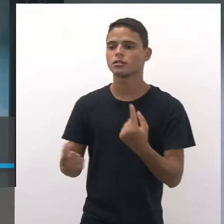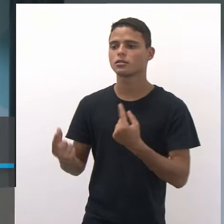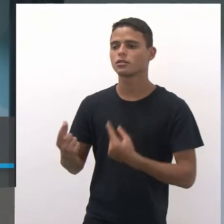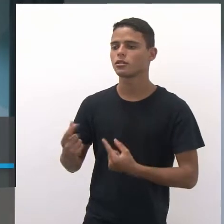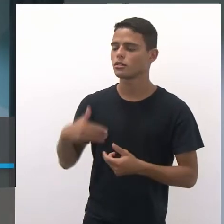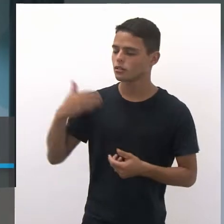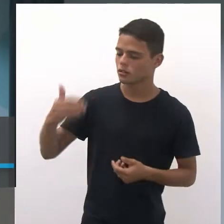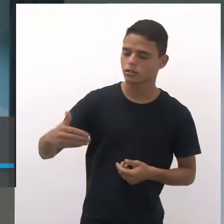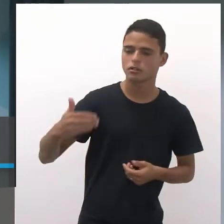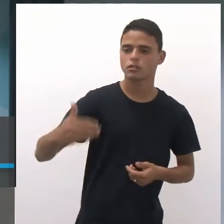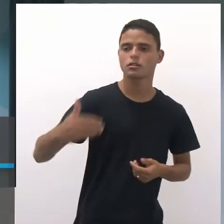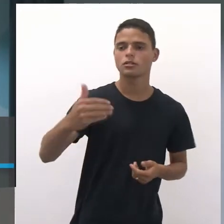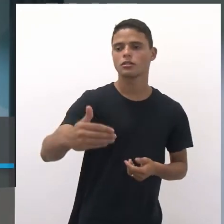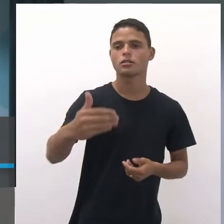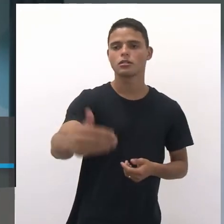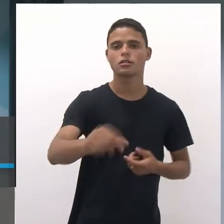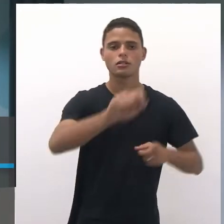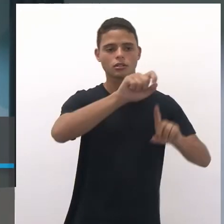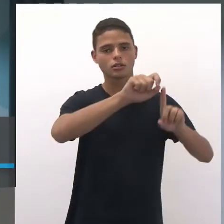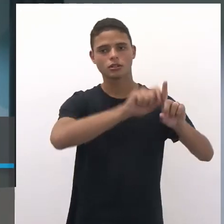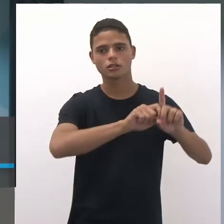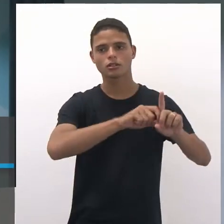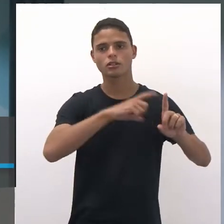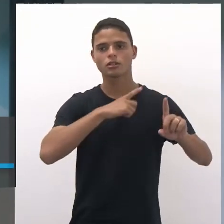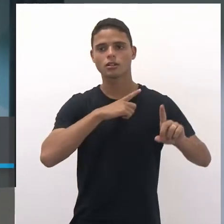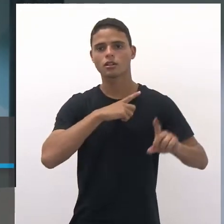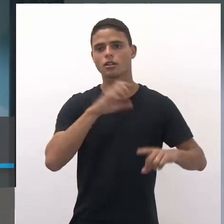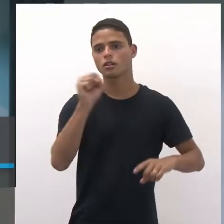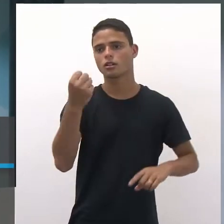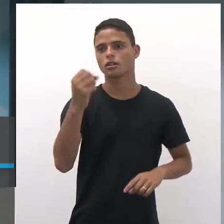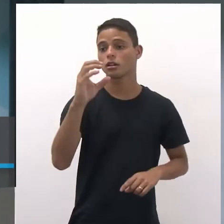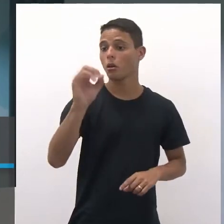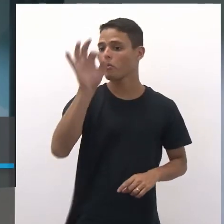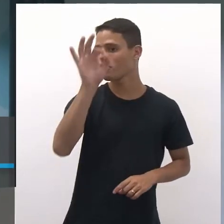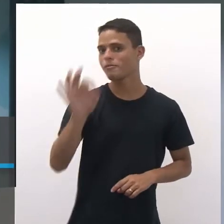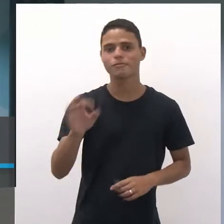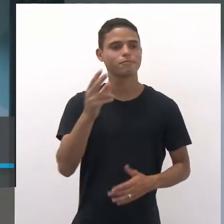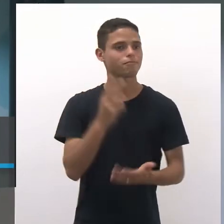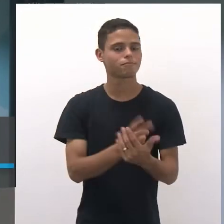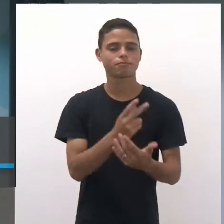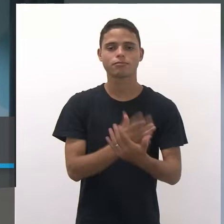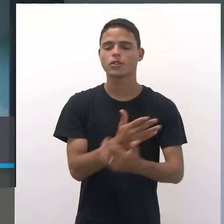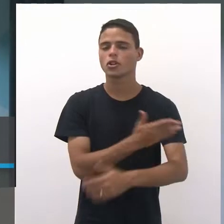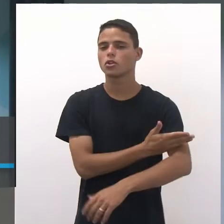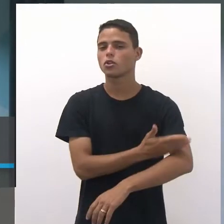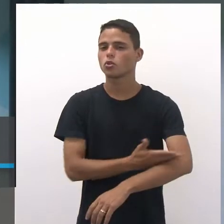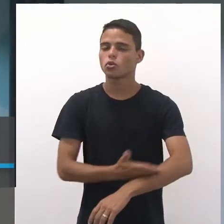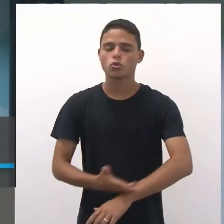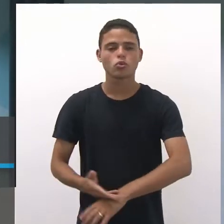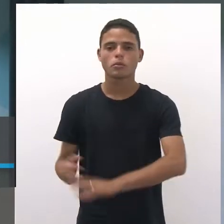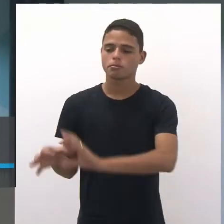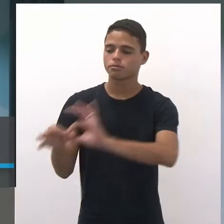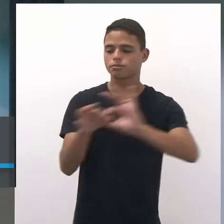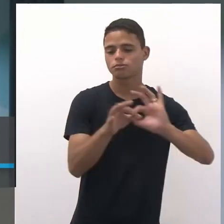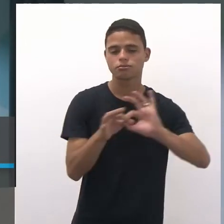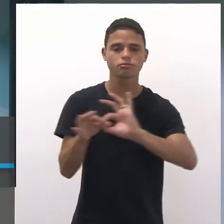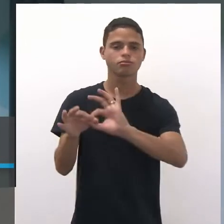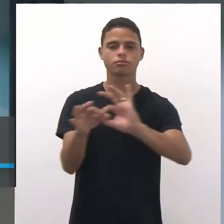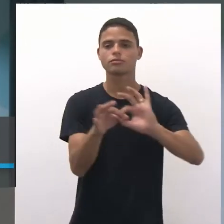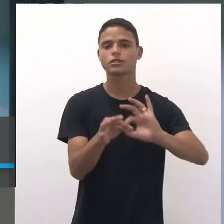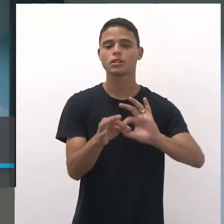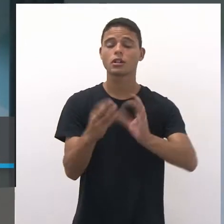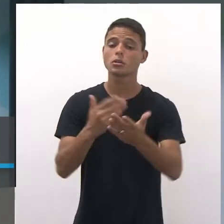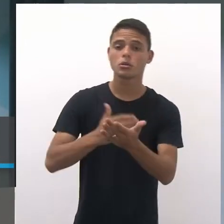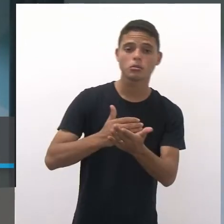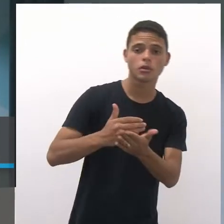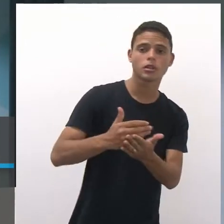decorrer dos meses, eu tinha mais de 80% dos alunos assistindo. Então, a gente iniciava a aula debatendo alguns filmes e,